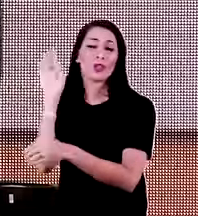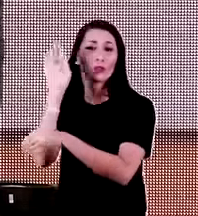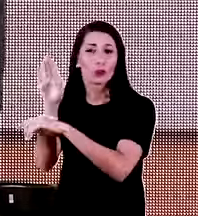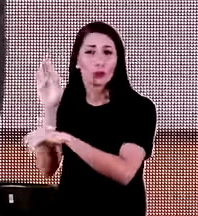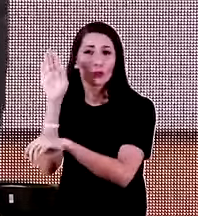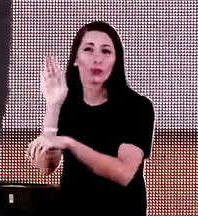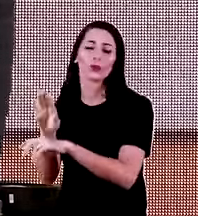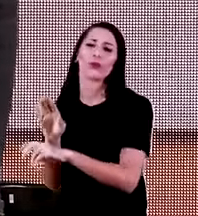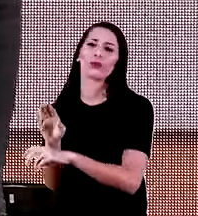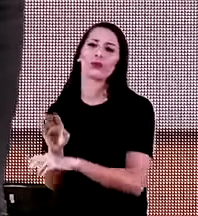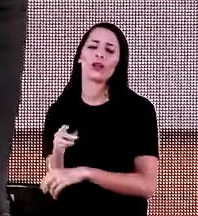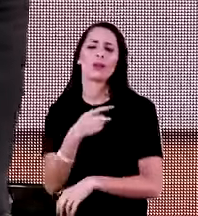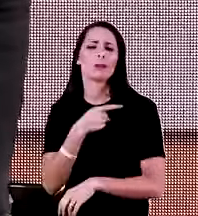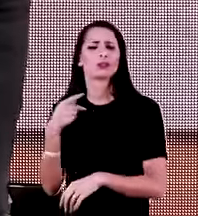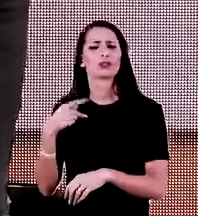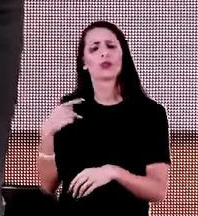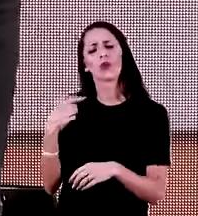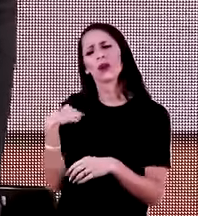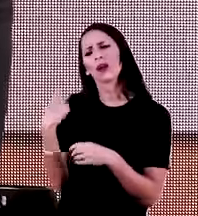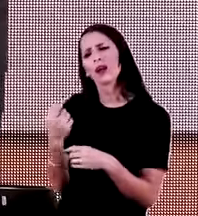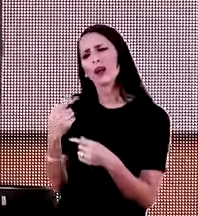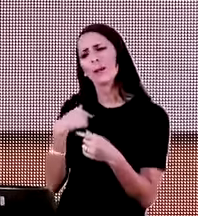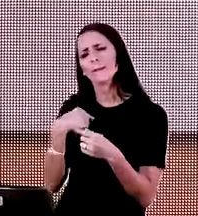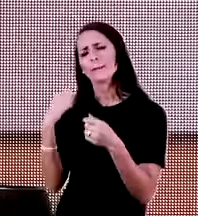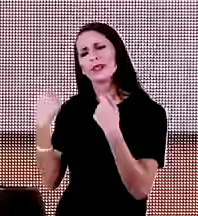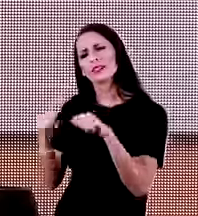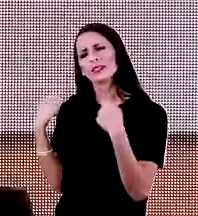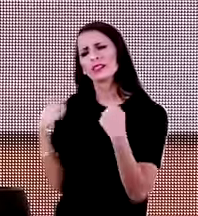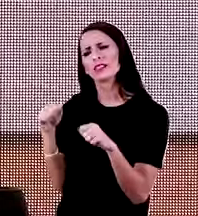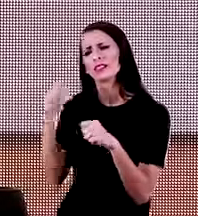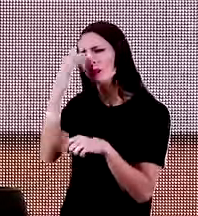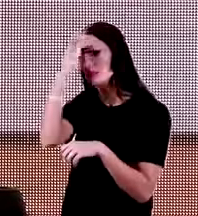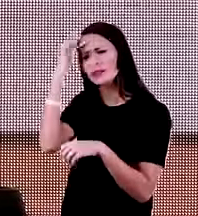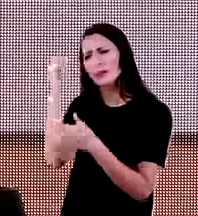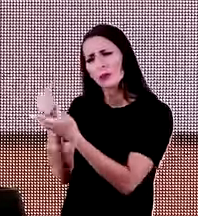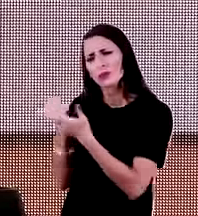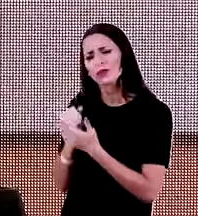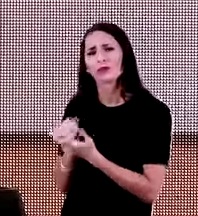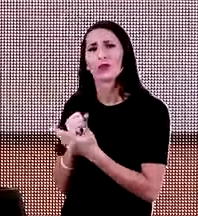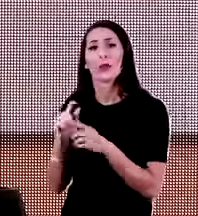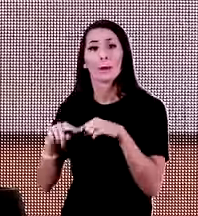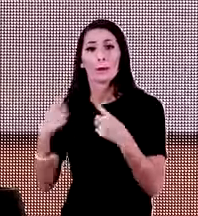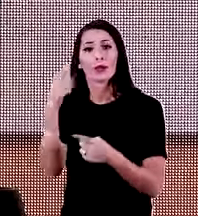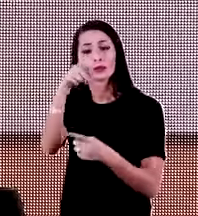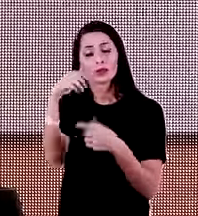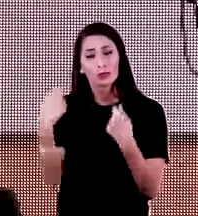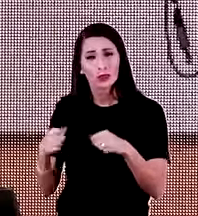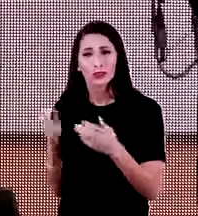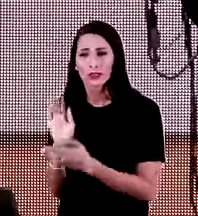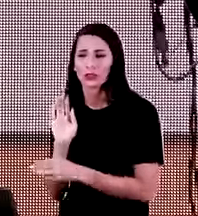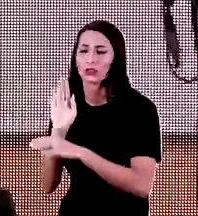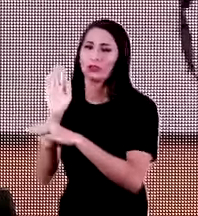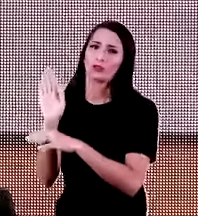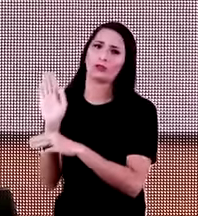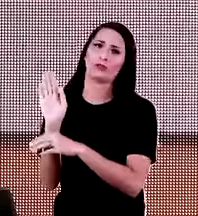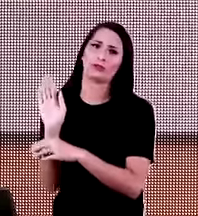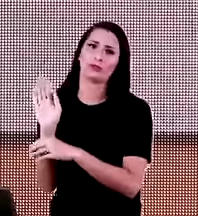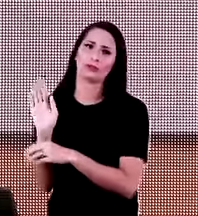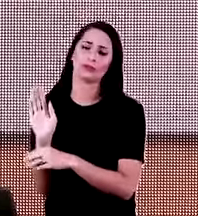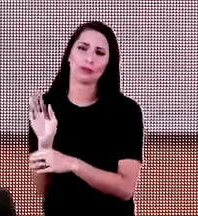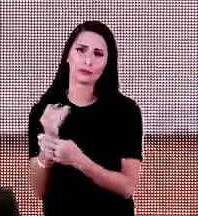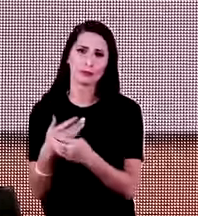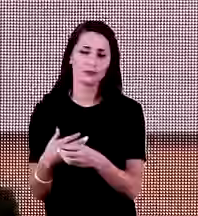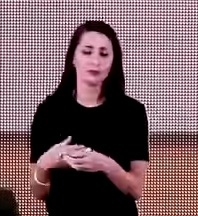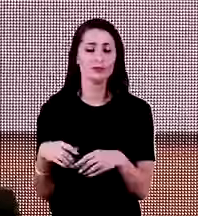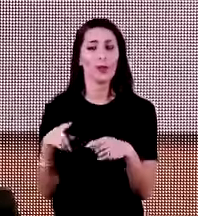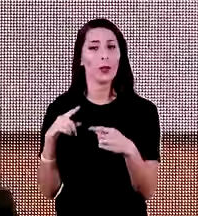você primeiro. Porque você sabe por que às vezes a gente não sai da tristeza que a gente está? Porque a gente não